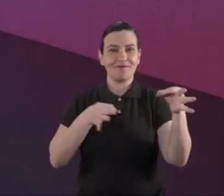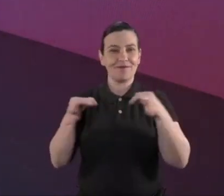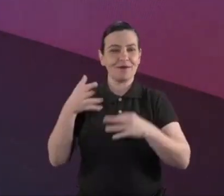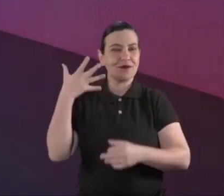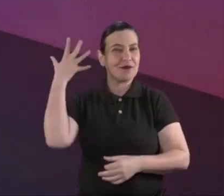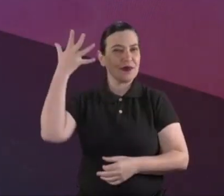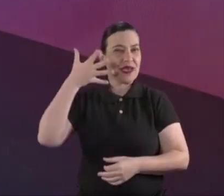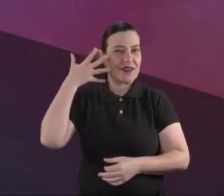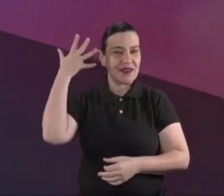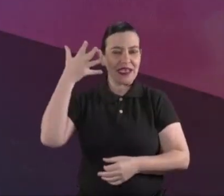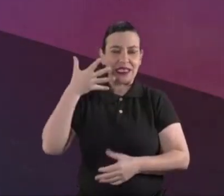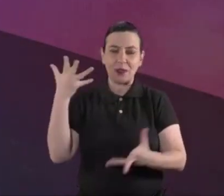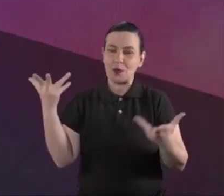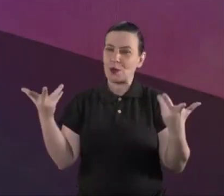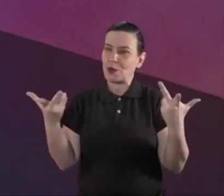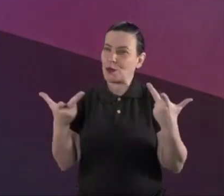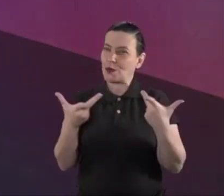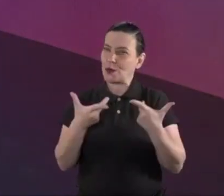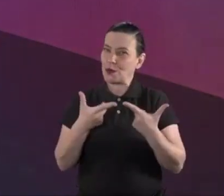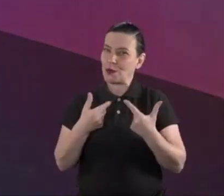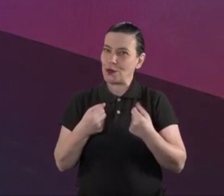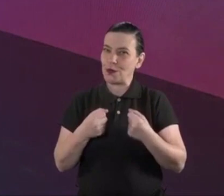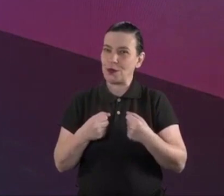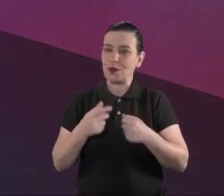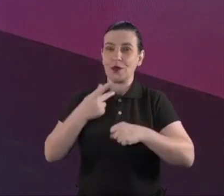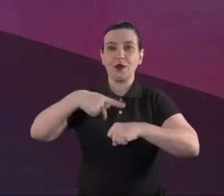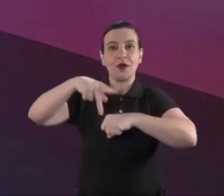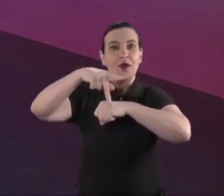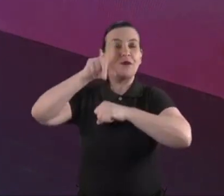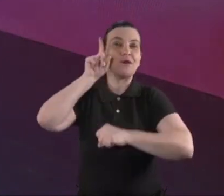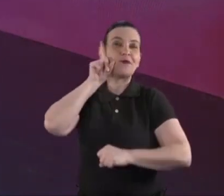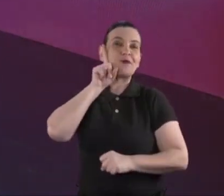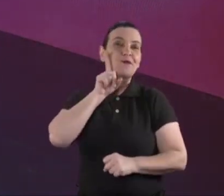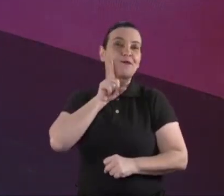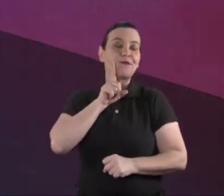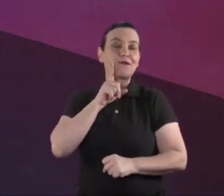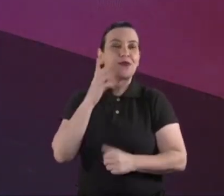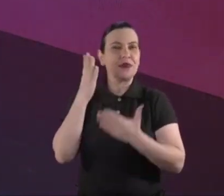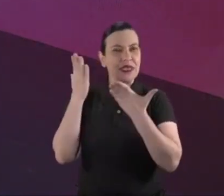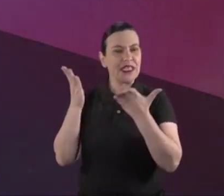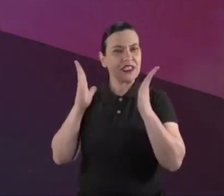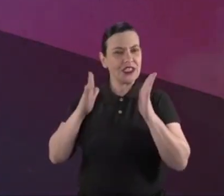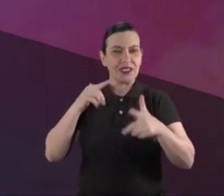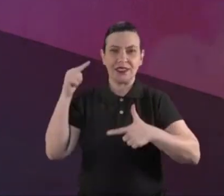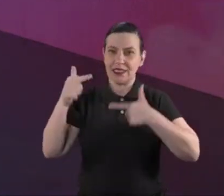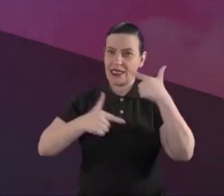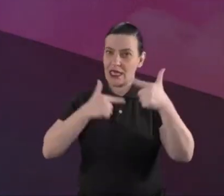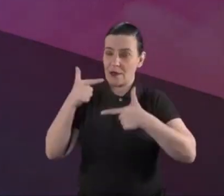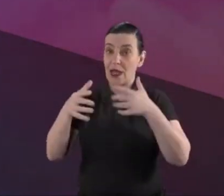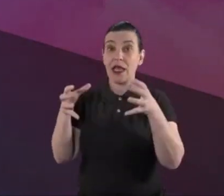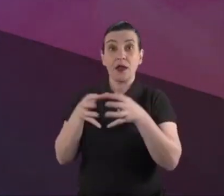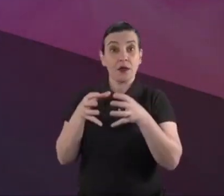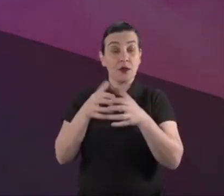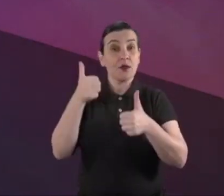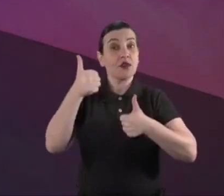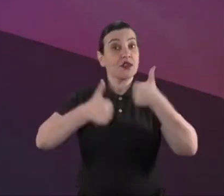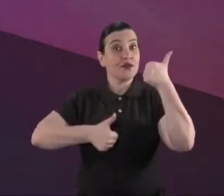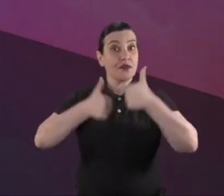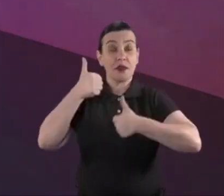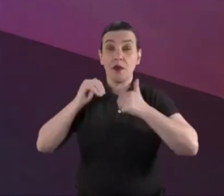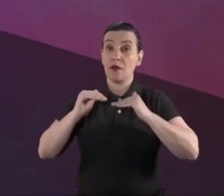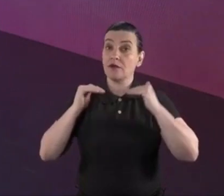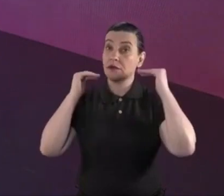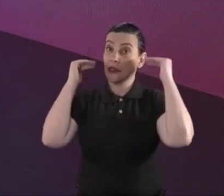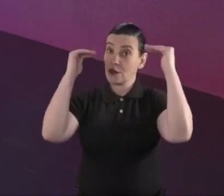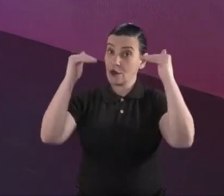palestra imperdível. Direto dos Estados Unidos, ele que já trabalhou em equipes de futebol de elite,